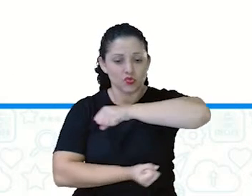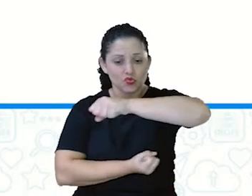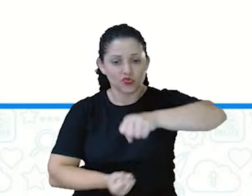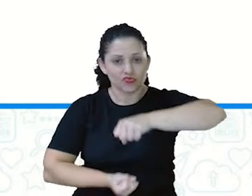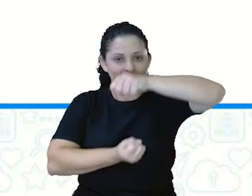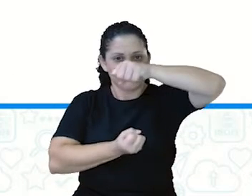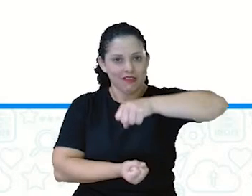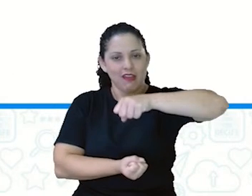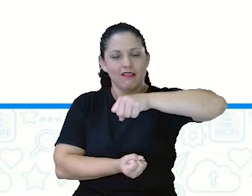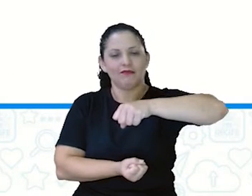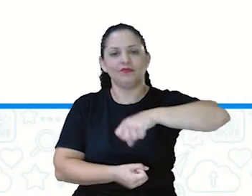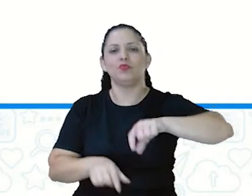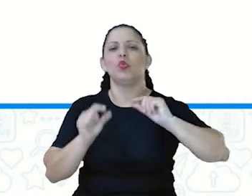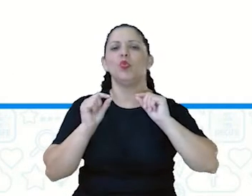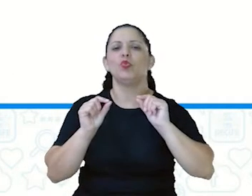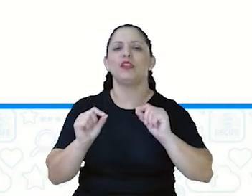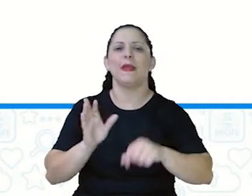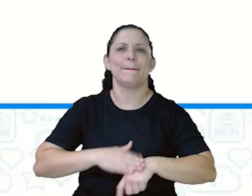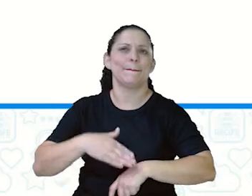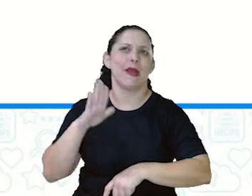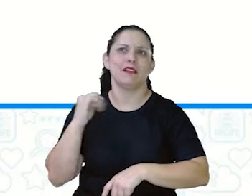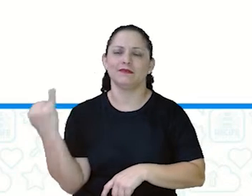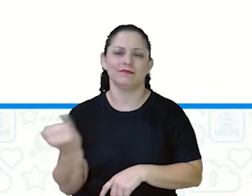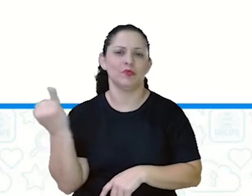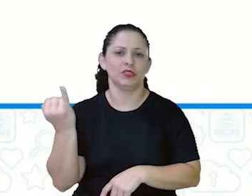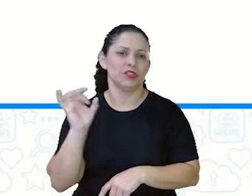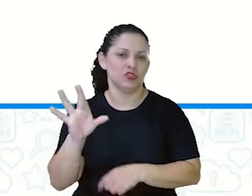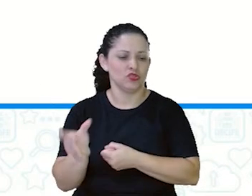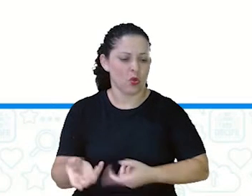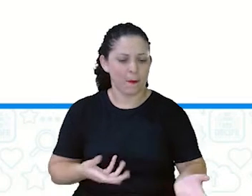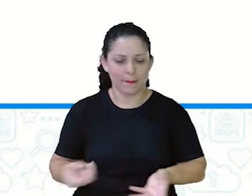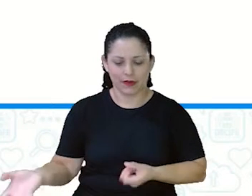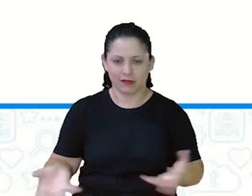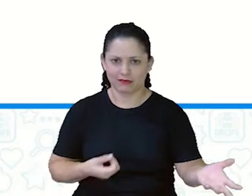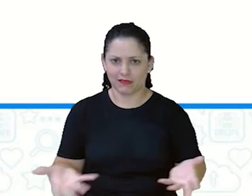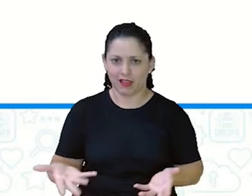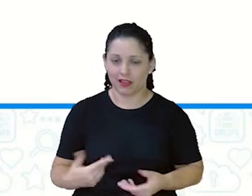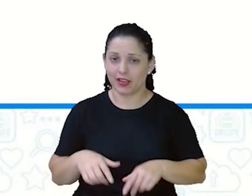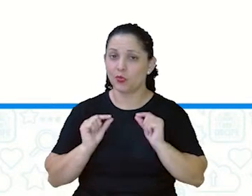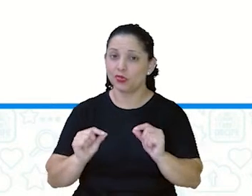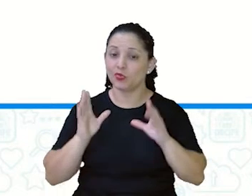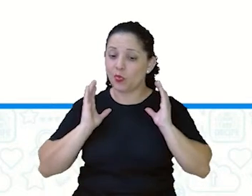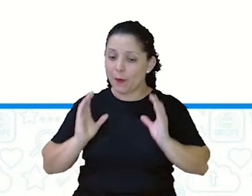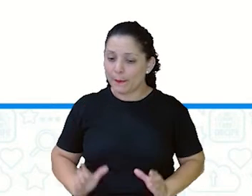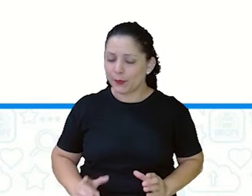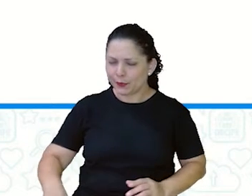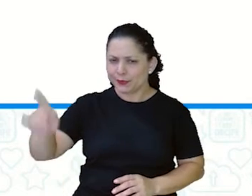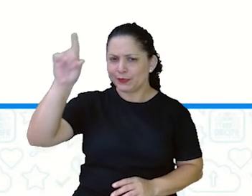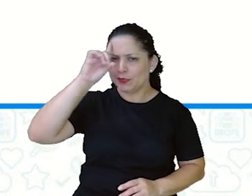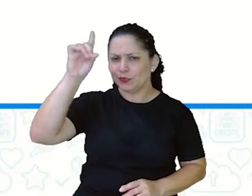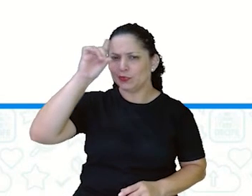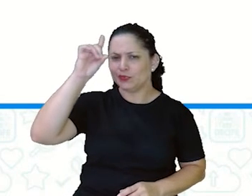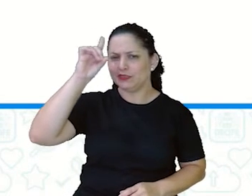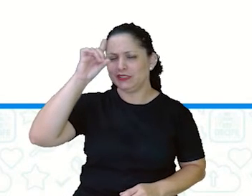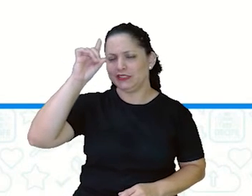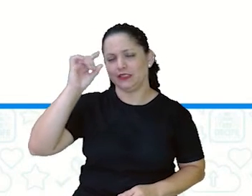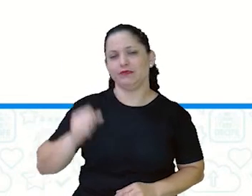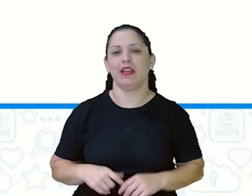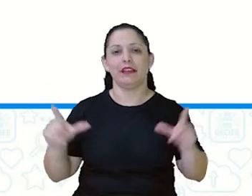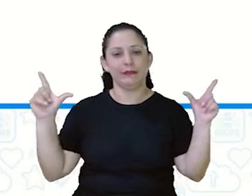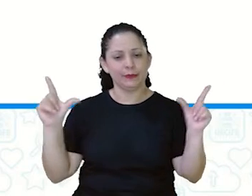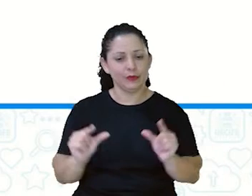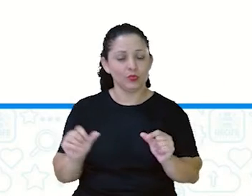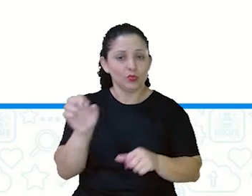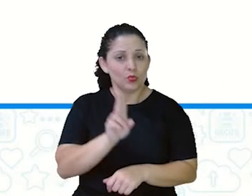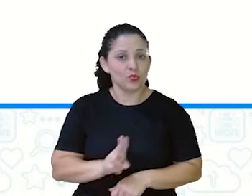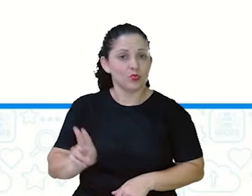do plantio de árvores. Então a gente precisa rever os hábitos do dia a dia, desde o consumo exagerado até a escolha